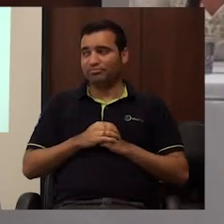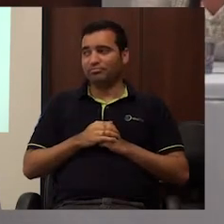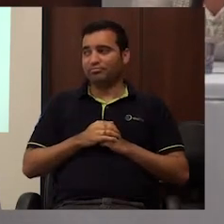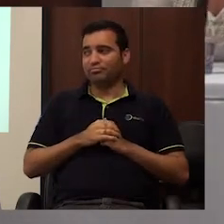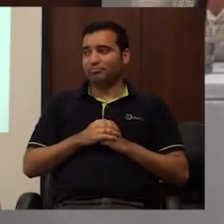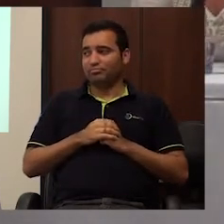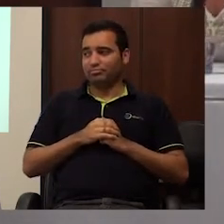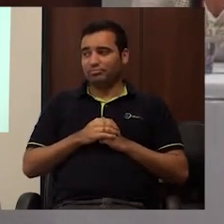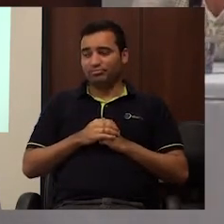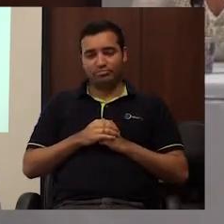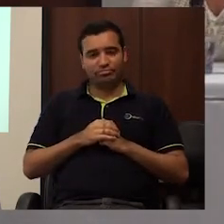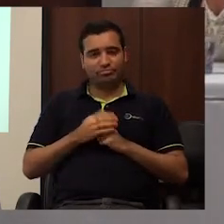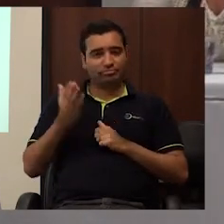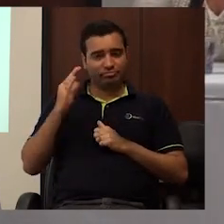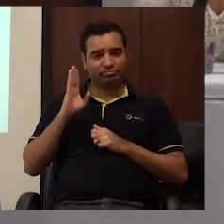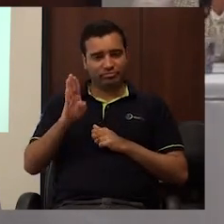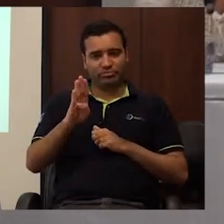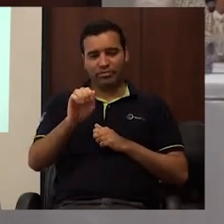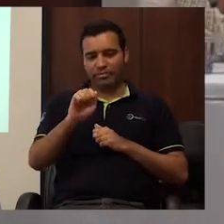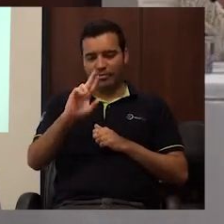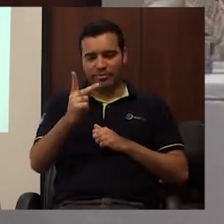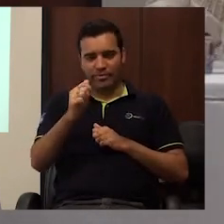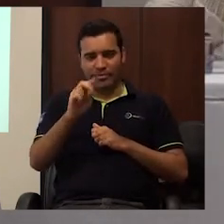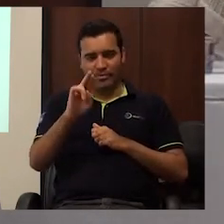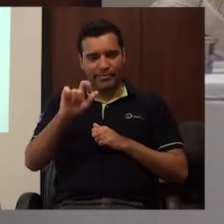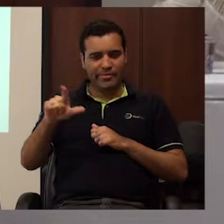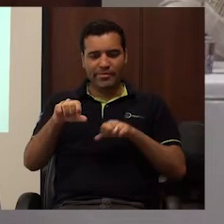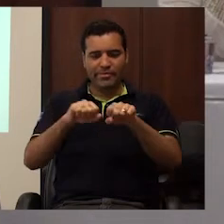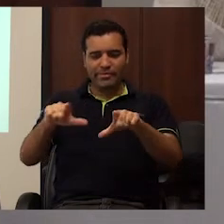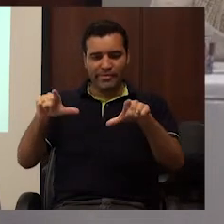apenas dirigido ao bacharelado, e o diploma